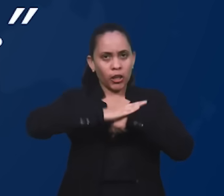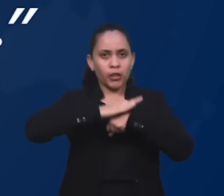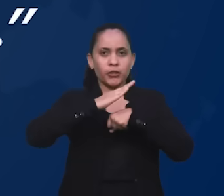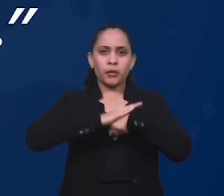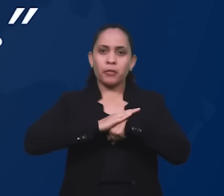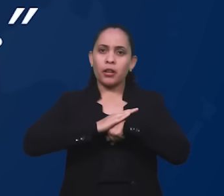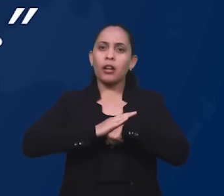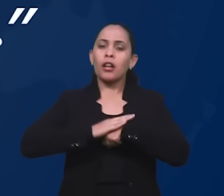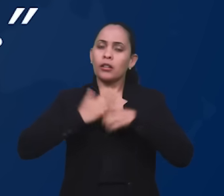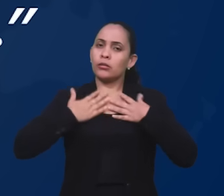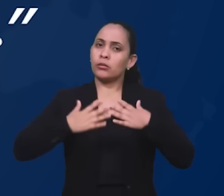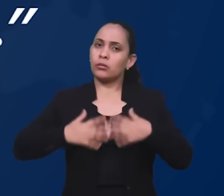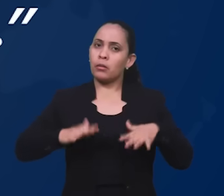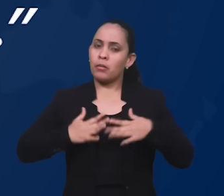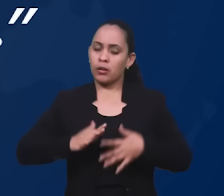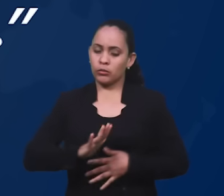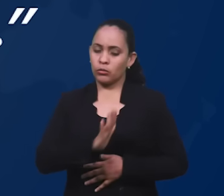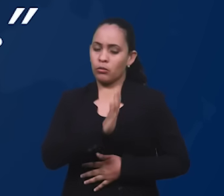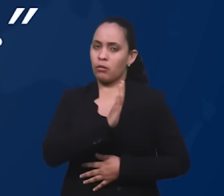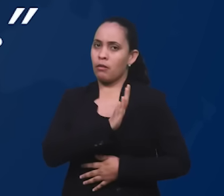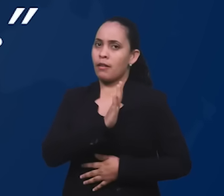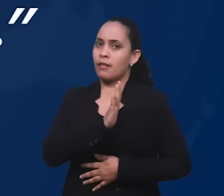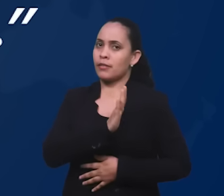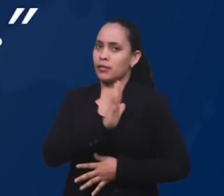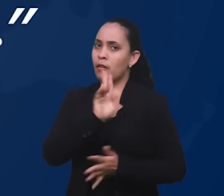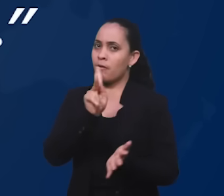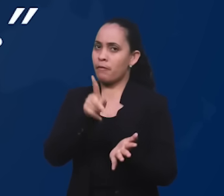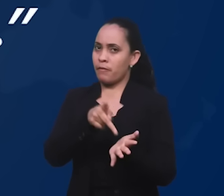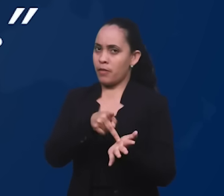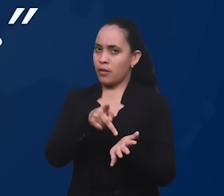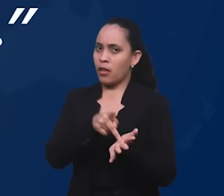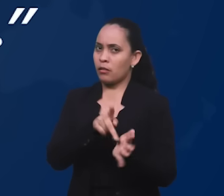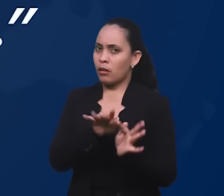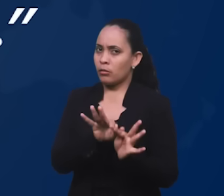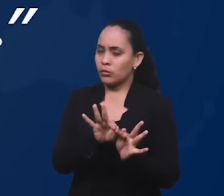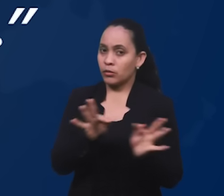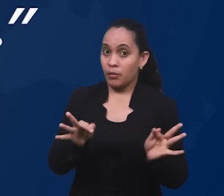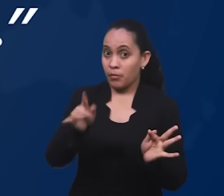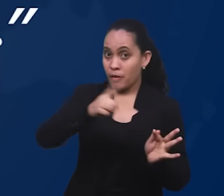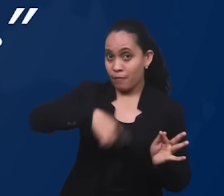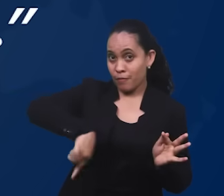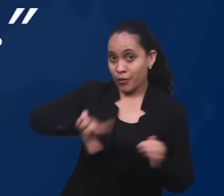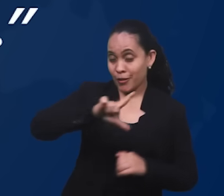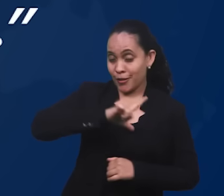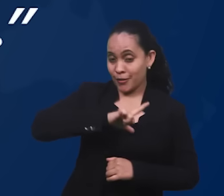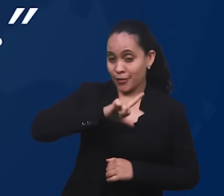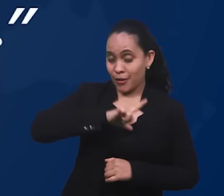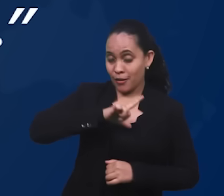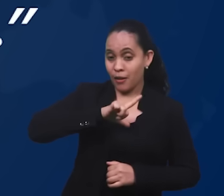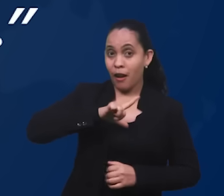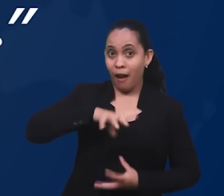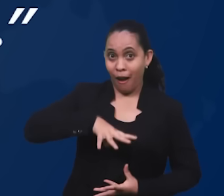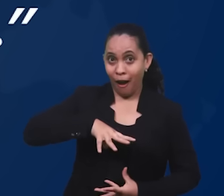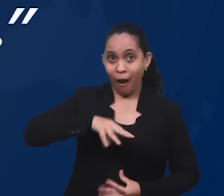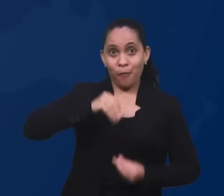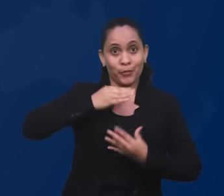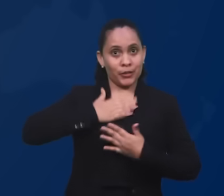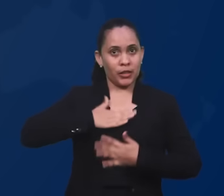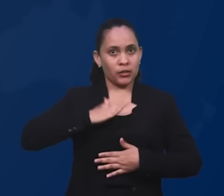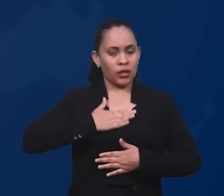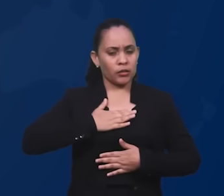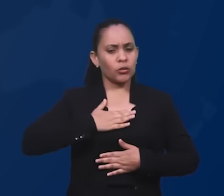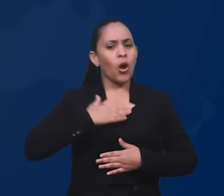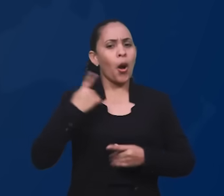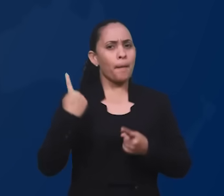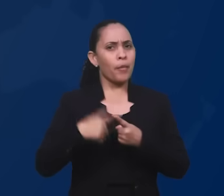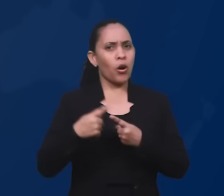que sou manso e humilde de coração, e encontrareis descanso para as vossas almas, porque